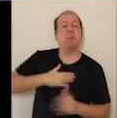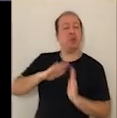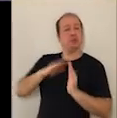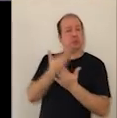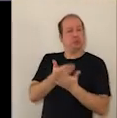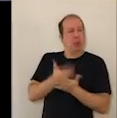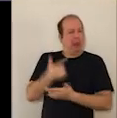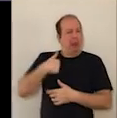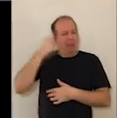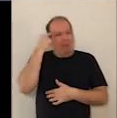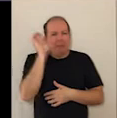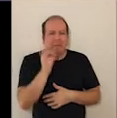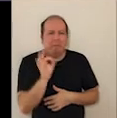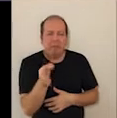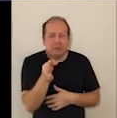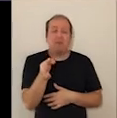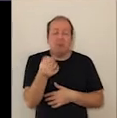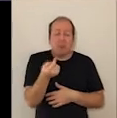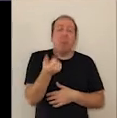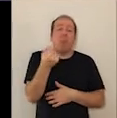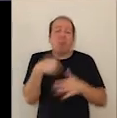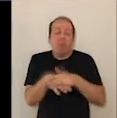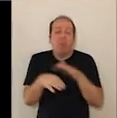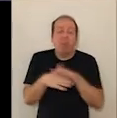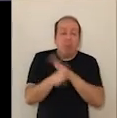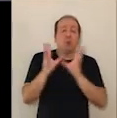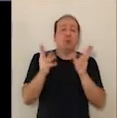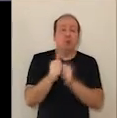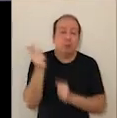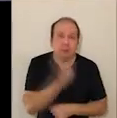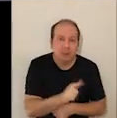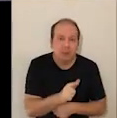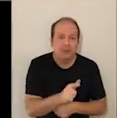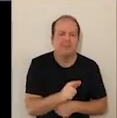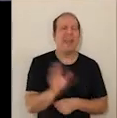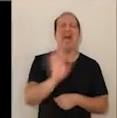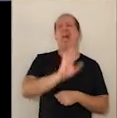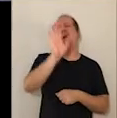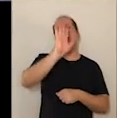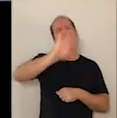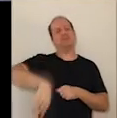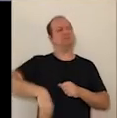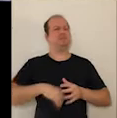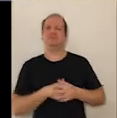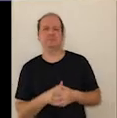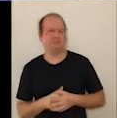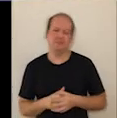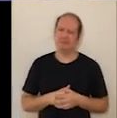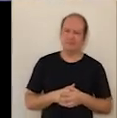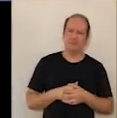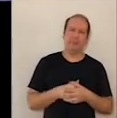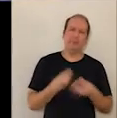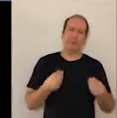escola. Acha mesmo que é preciso deixar os ducados voarem para conseguir tudo isso? Não.